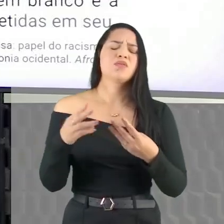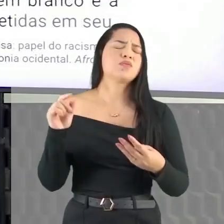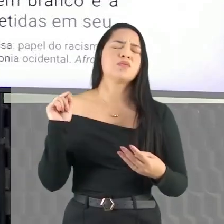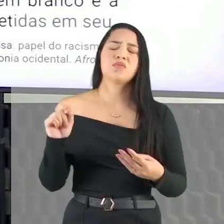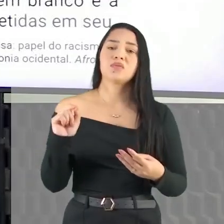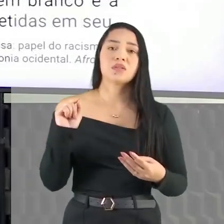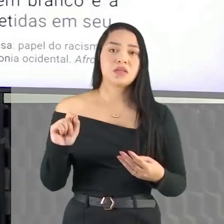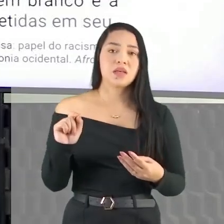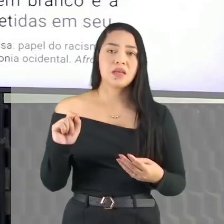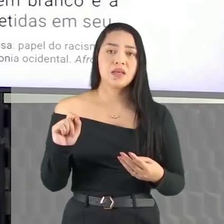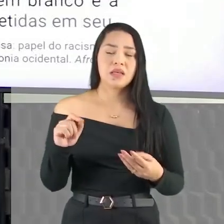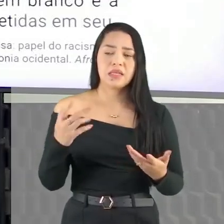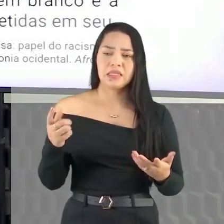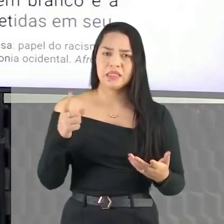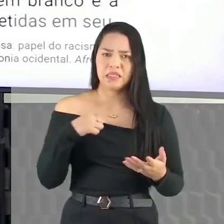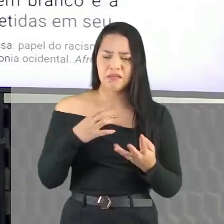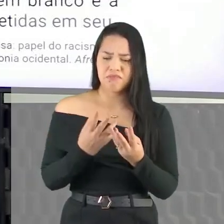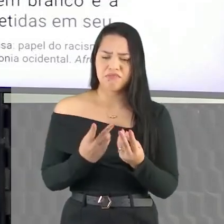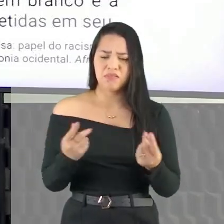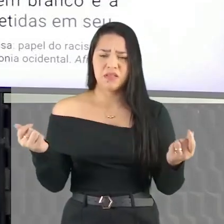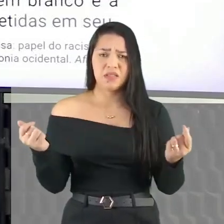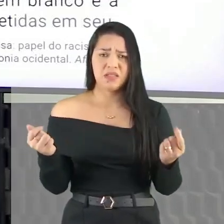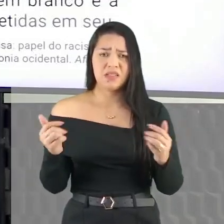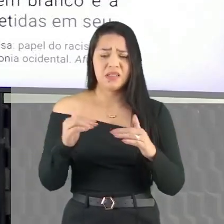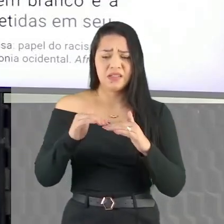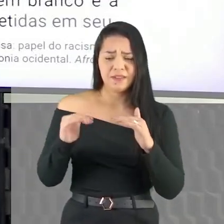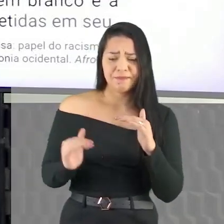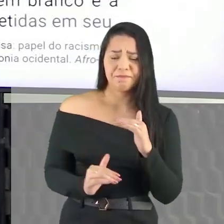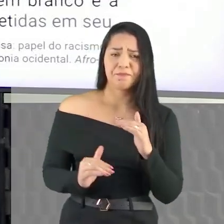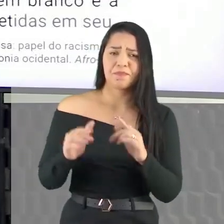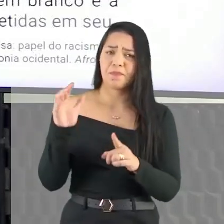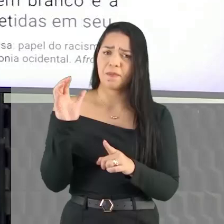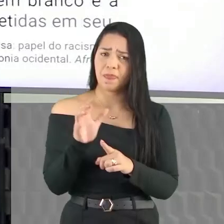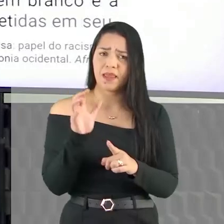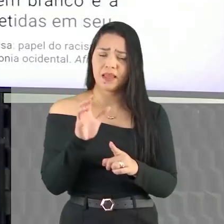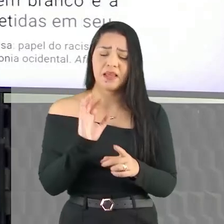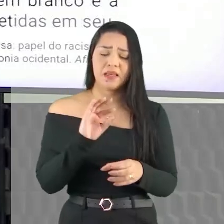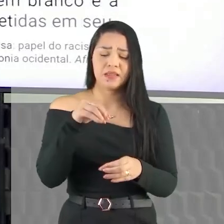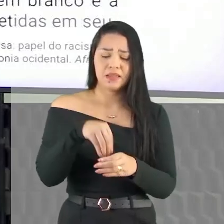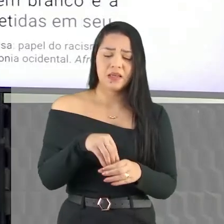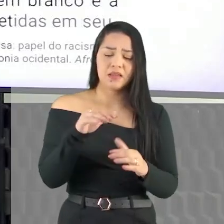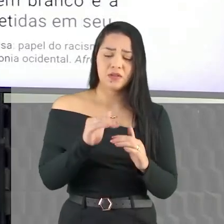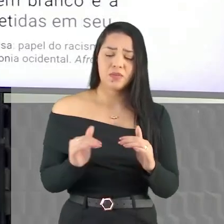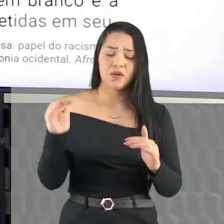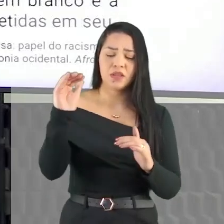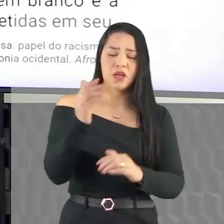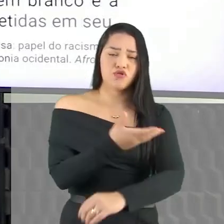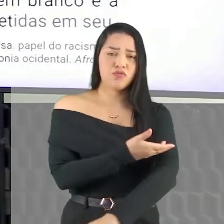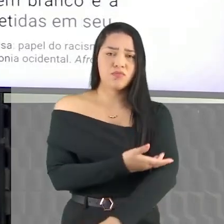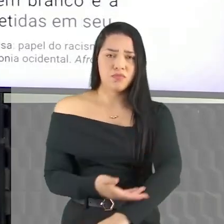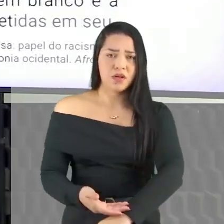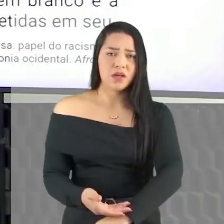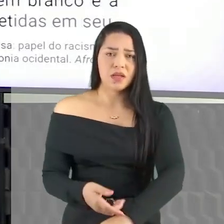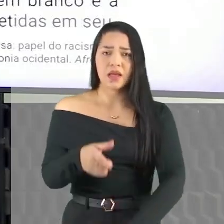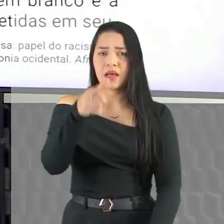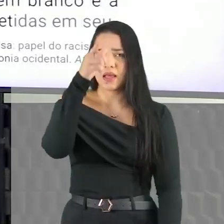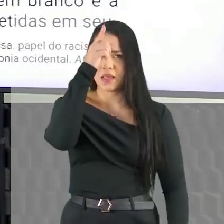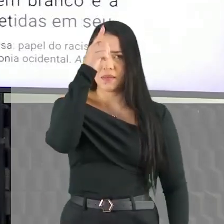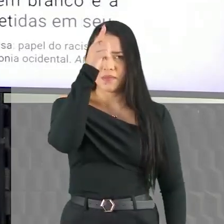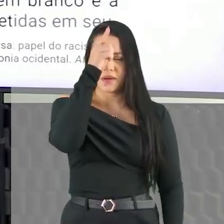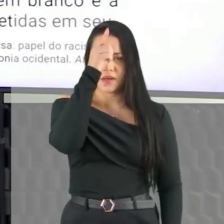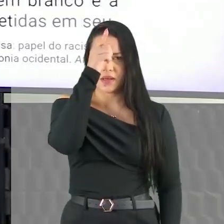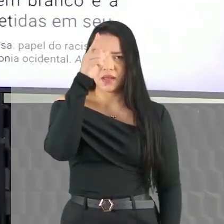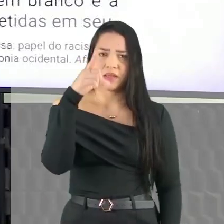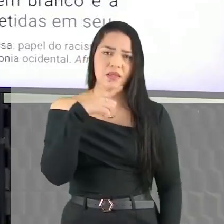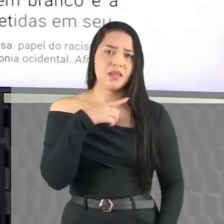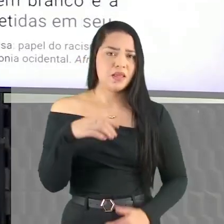seria, segundo Hitler, uma degradação e que isso iria impactar dentro da superioridade branca, em qual a Alemanha seria